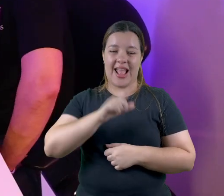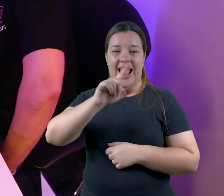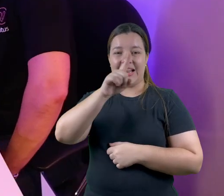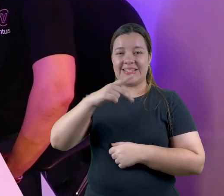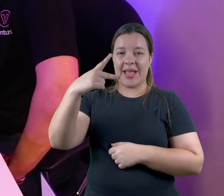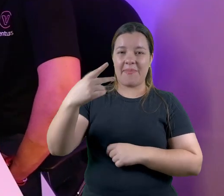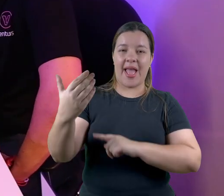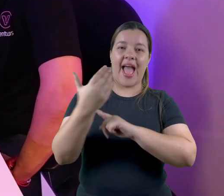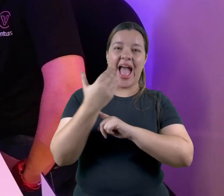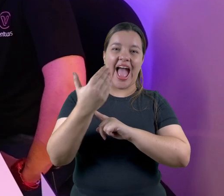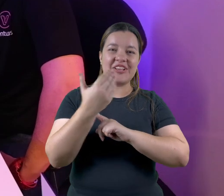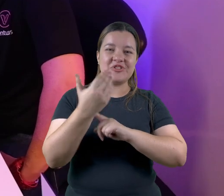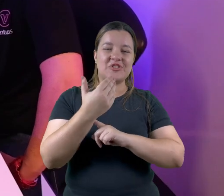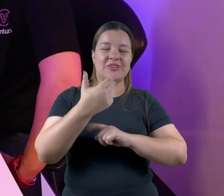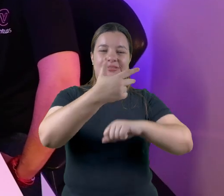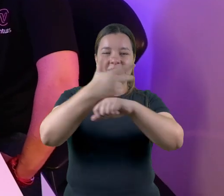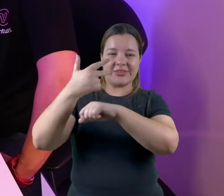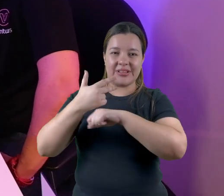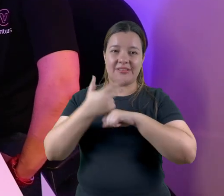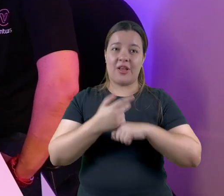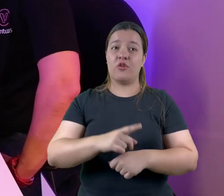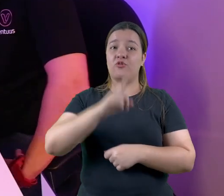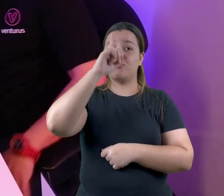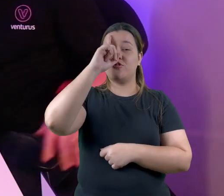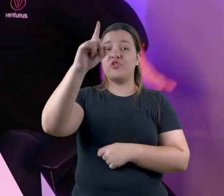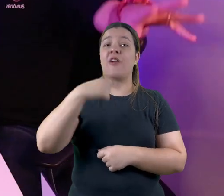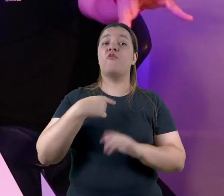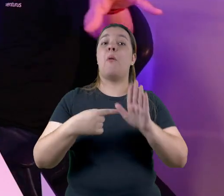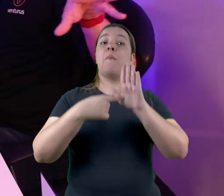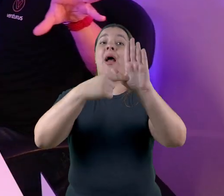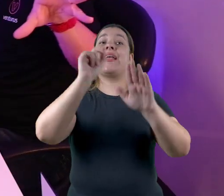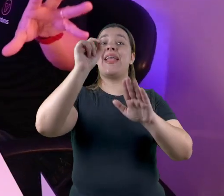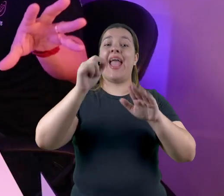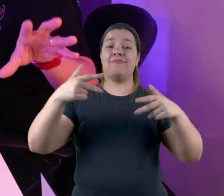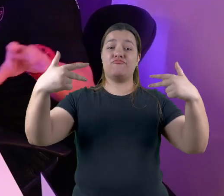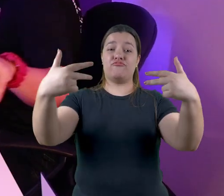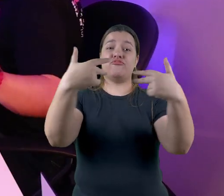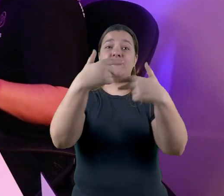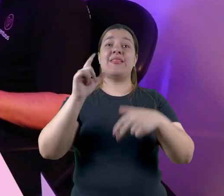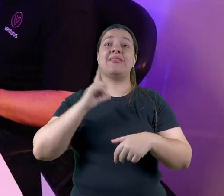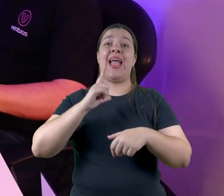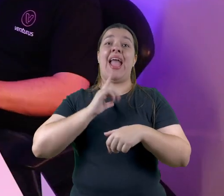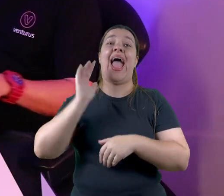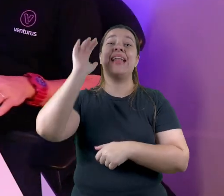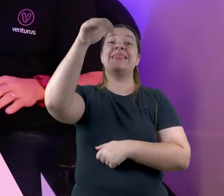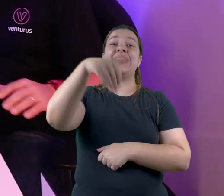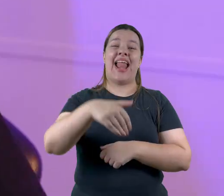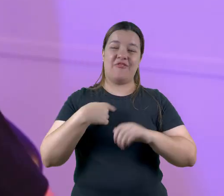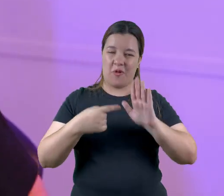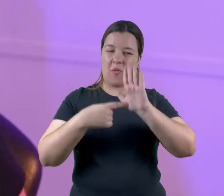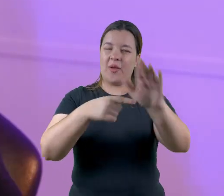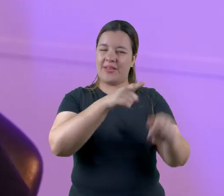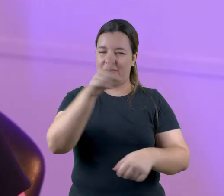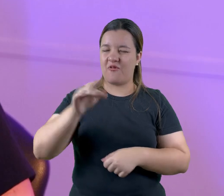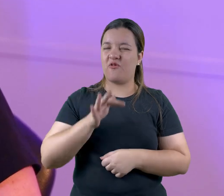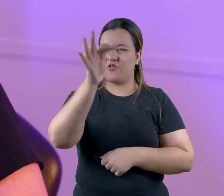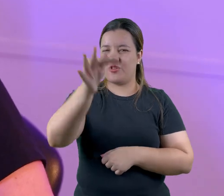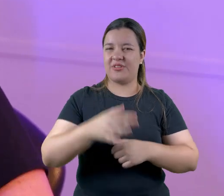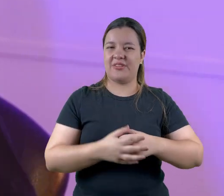da da lzp também que faz um trabalho Fantástico aqui os bastidores um dia a gente vai fazer um behind the scenes aqui tá mas e